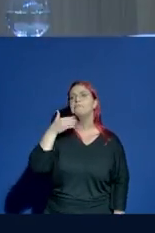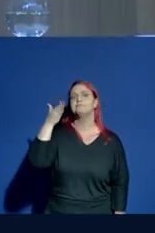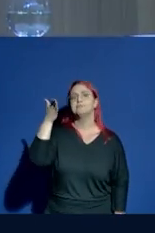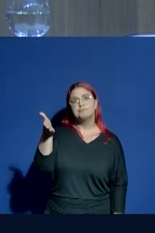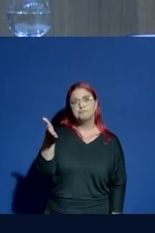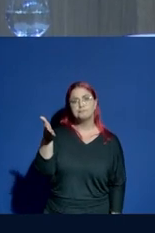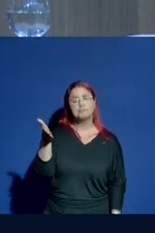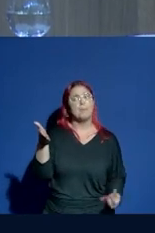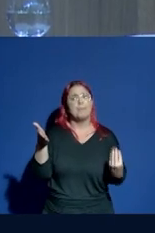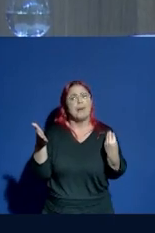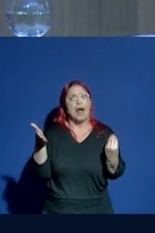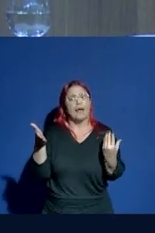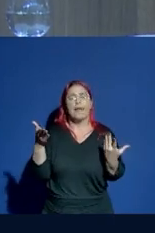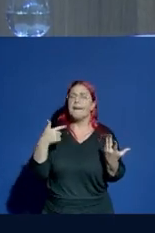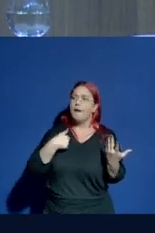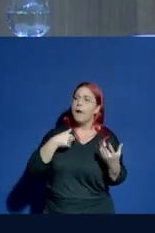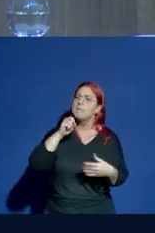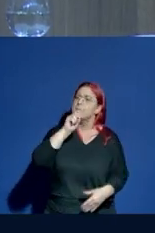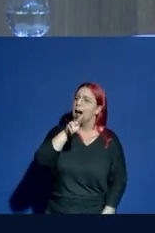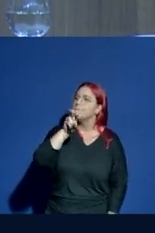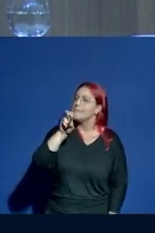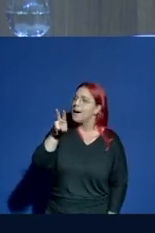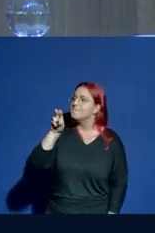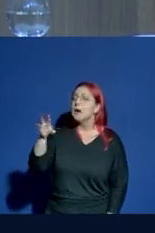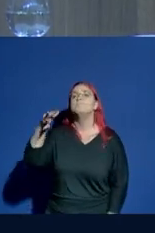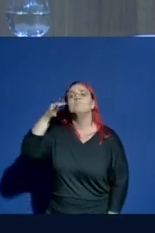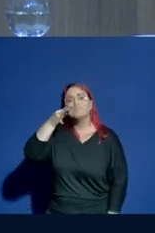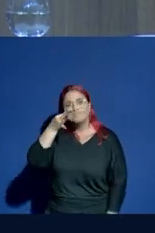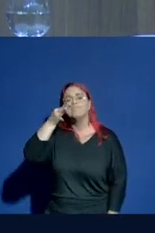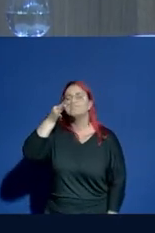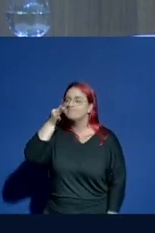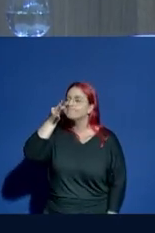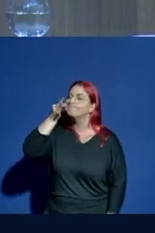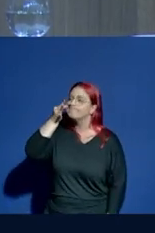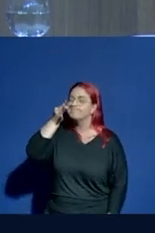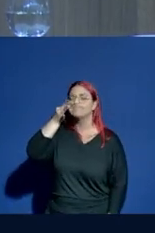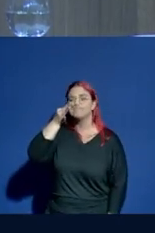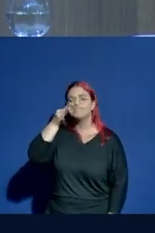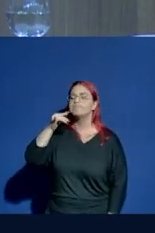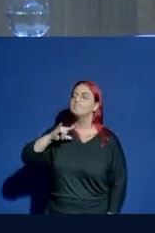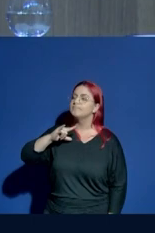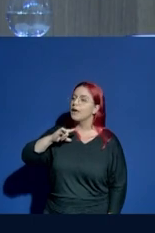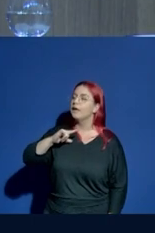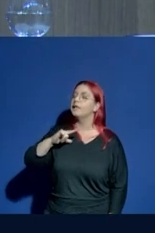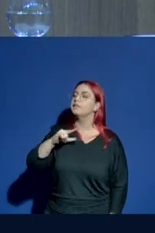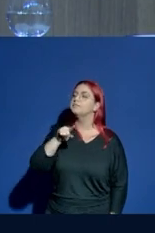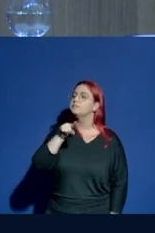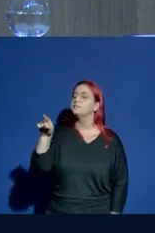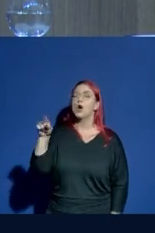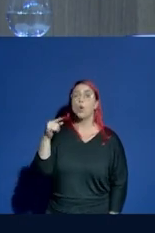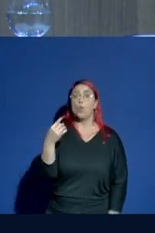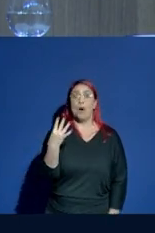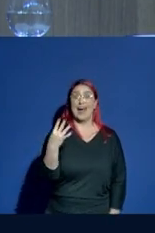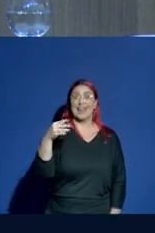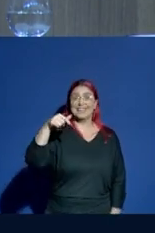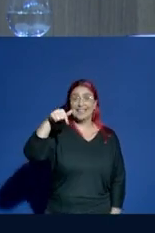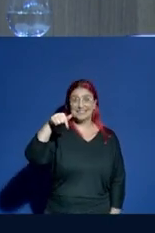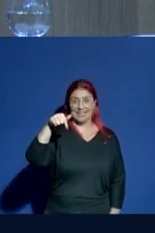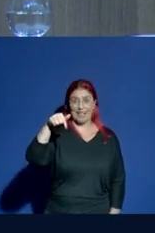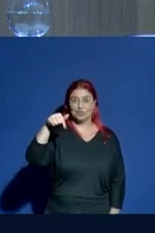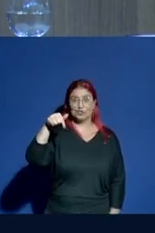por para que eu pudesse ver e louco no contato com 47